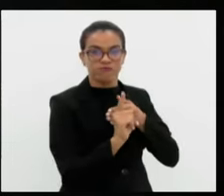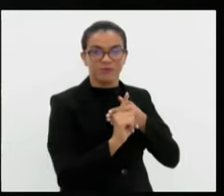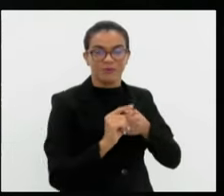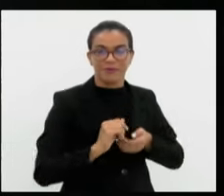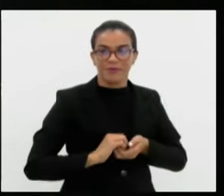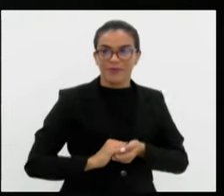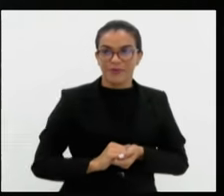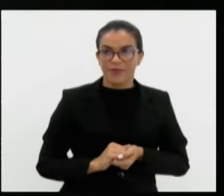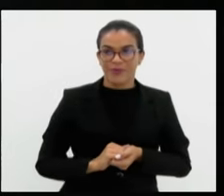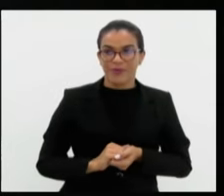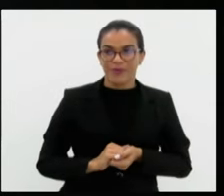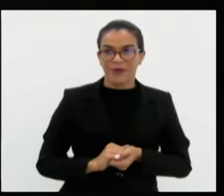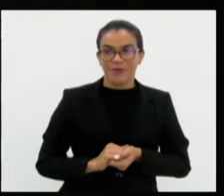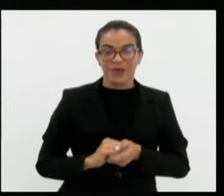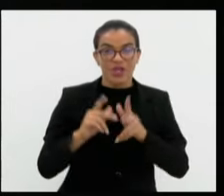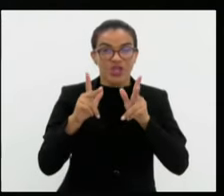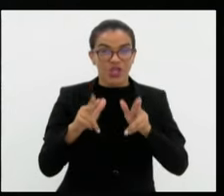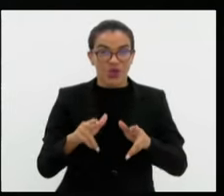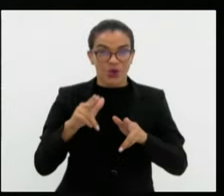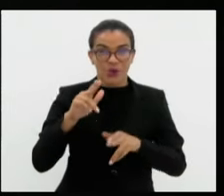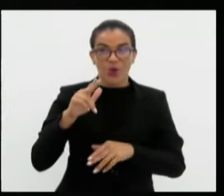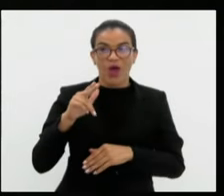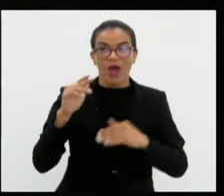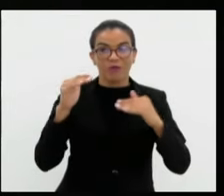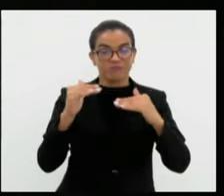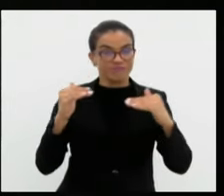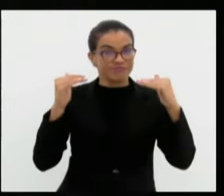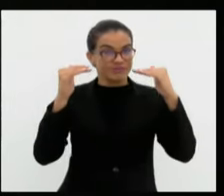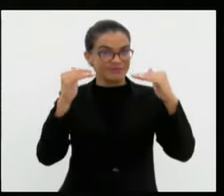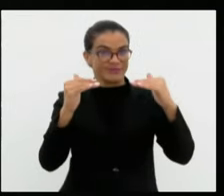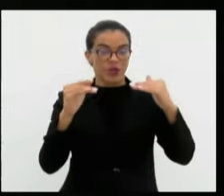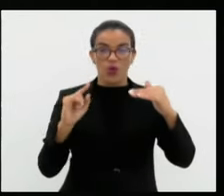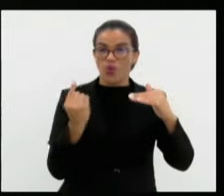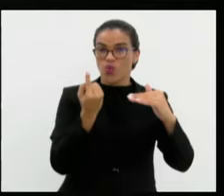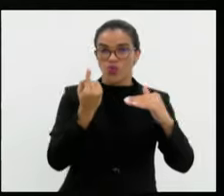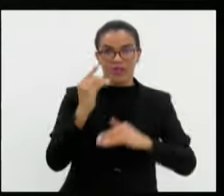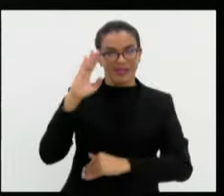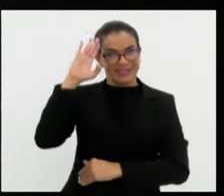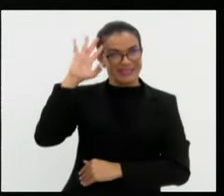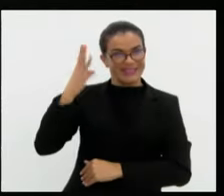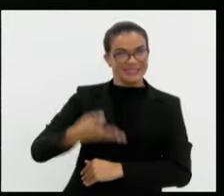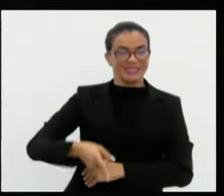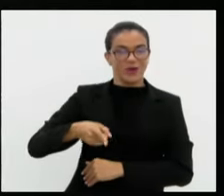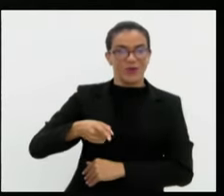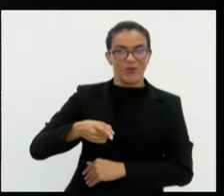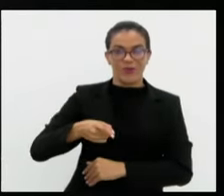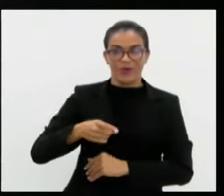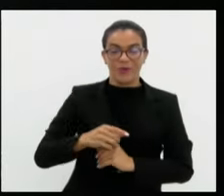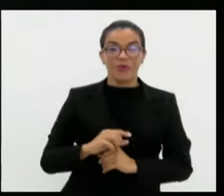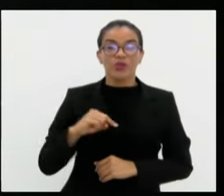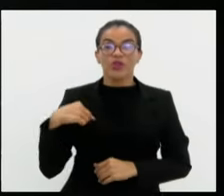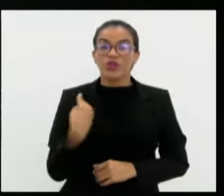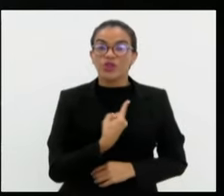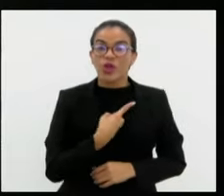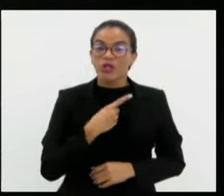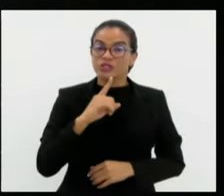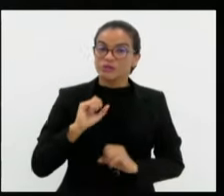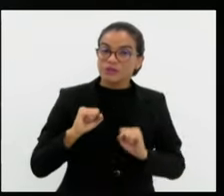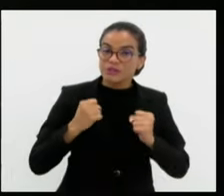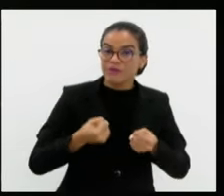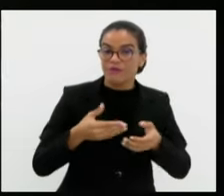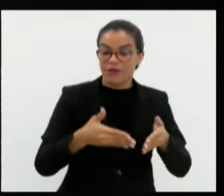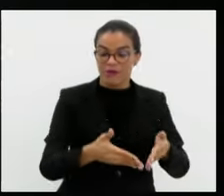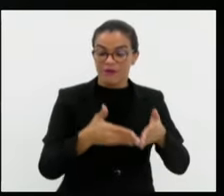Lucinha, como fez um desembargador de forma monocrática. Nós estamos defendendo o afastamento da deputada